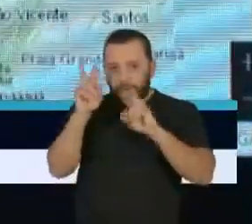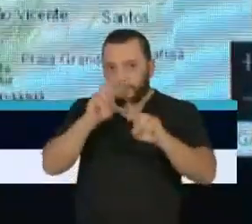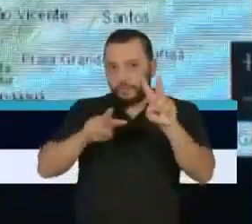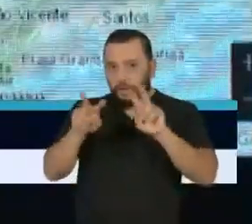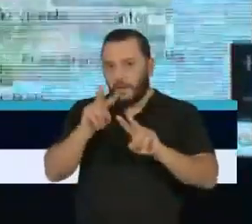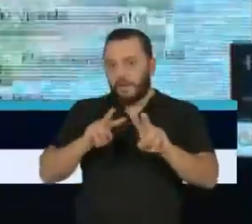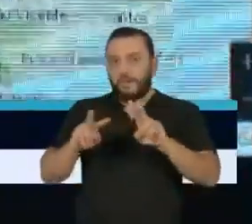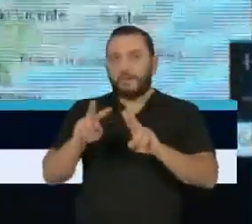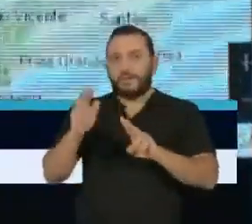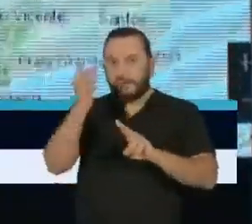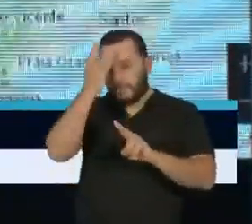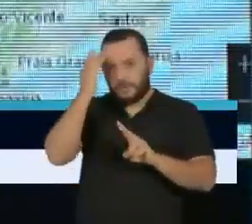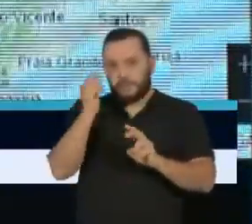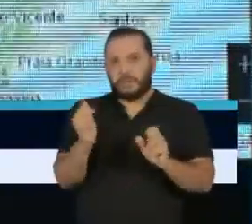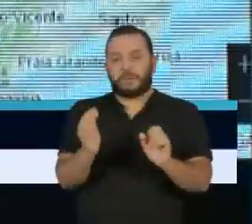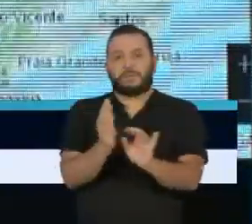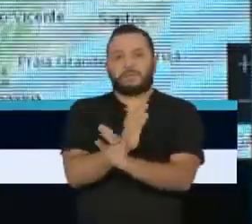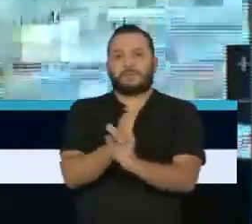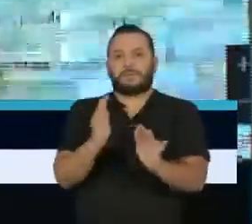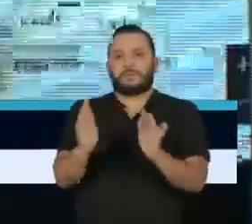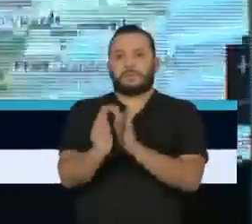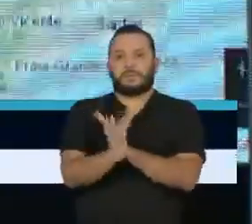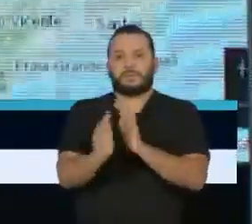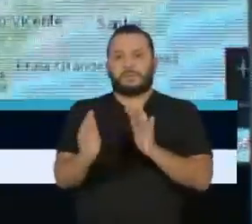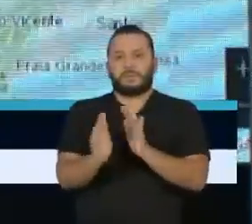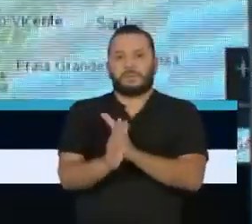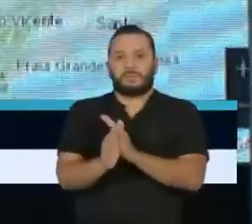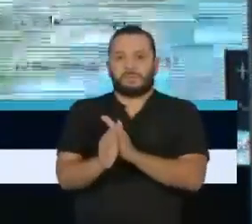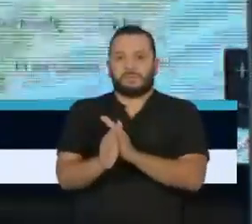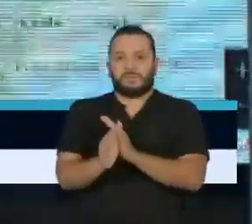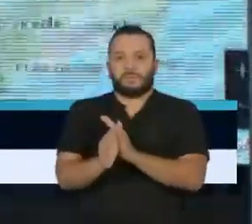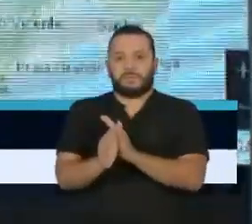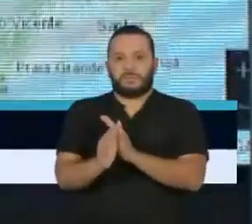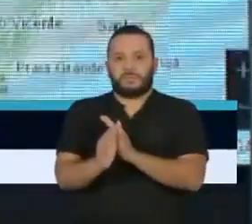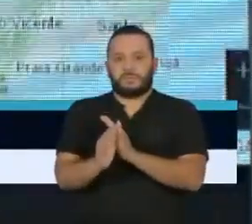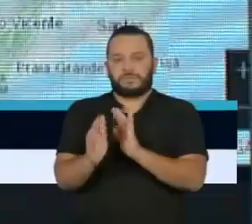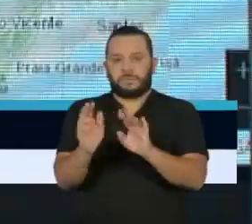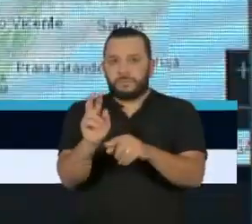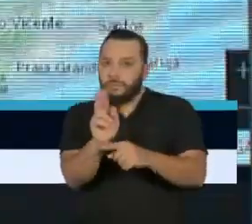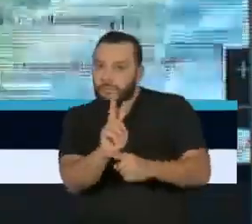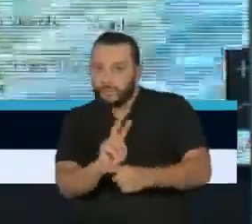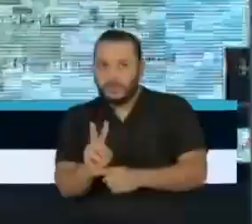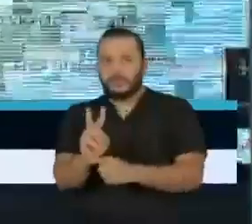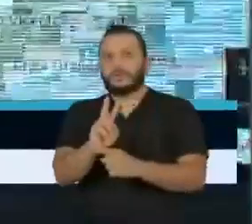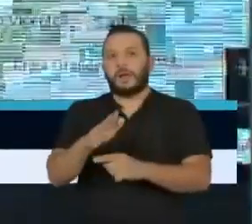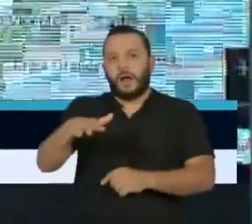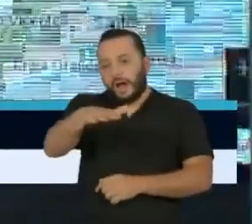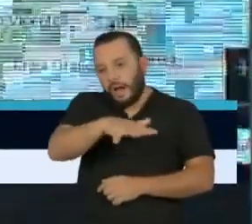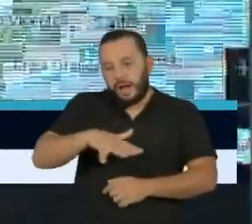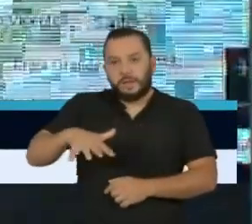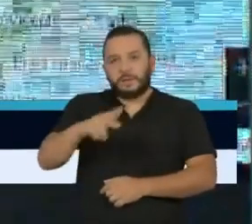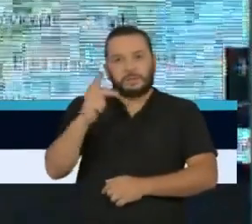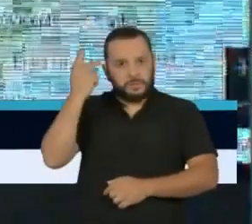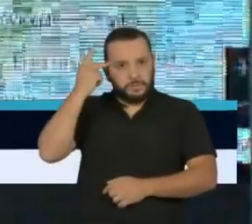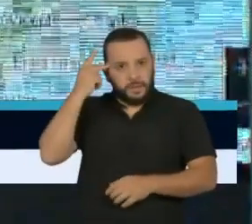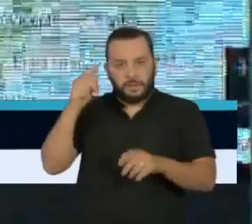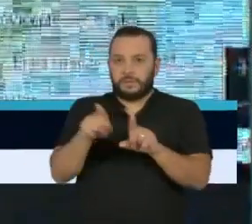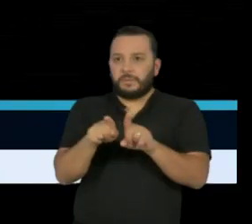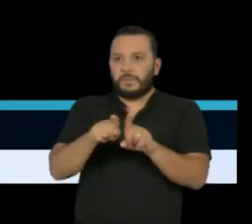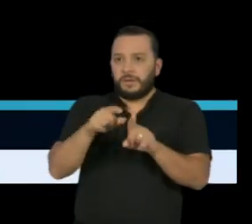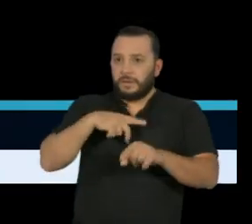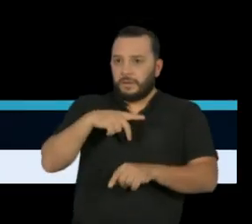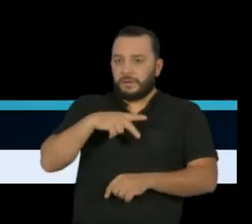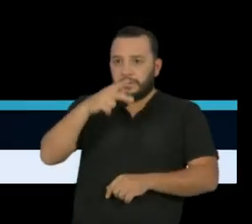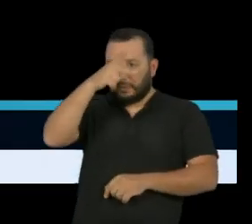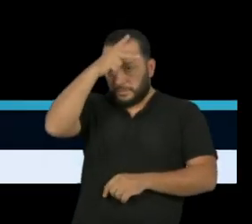visual, onde tem regiões feito monitorar na cidade de São Paulo, e os prefeitos receberão, nós